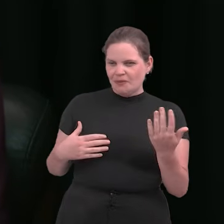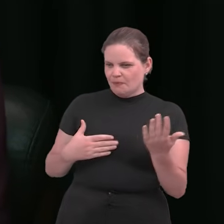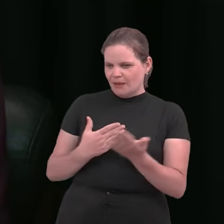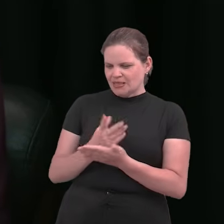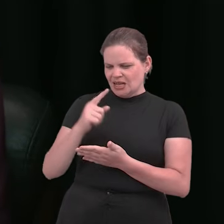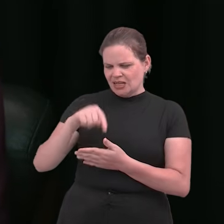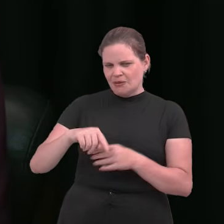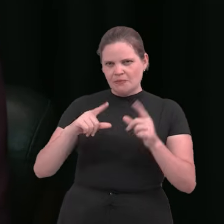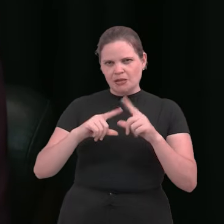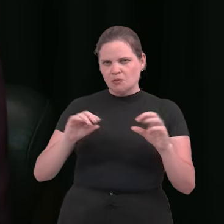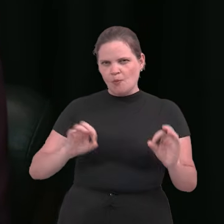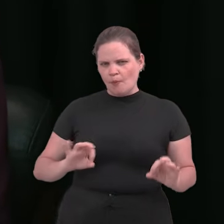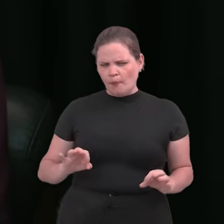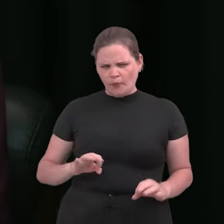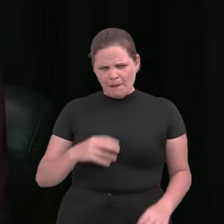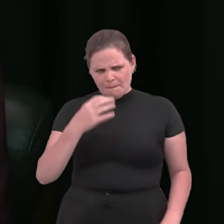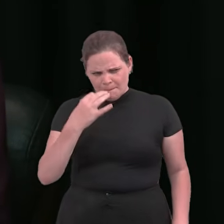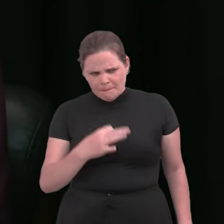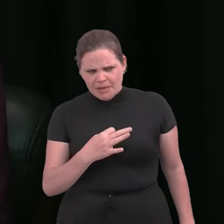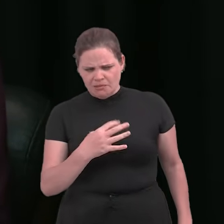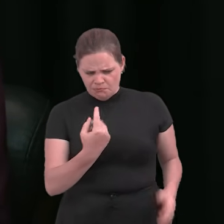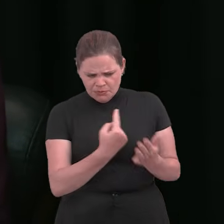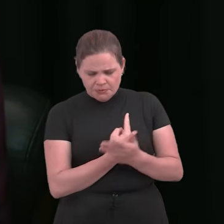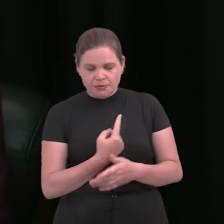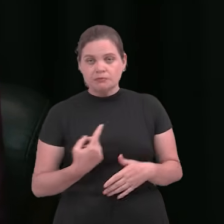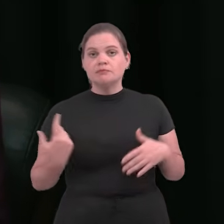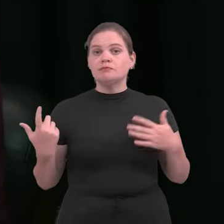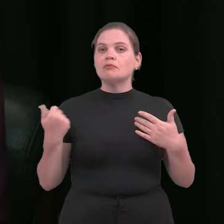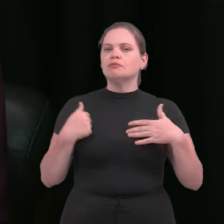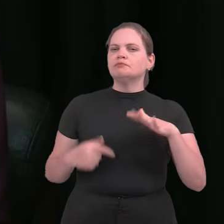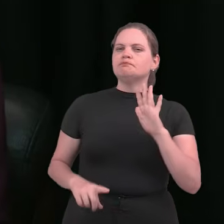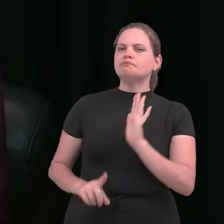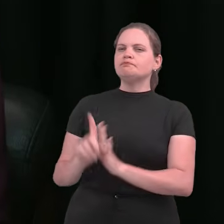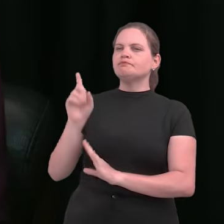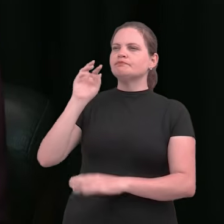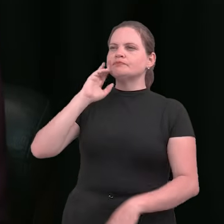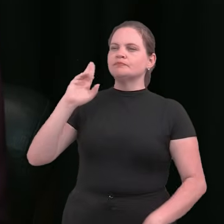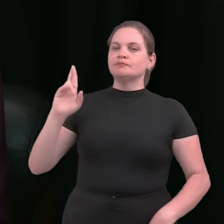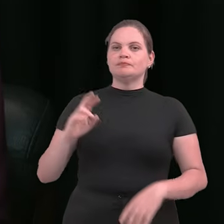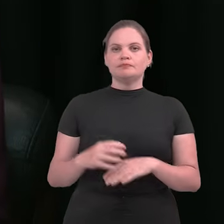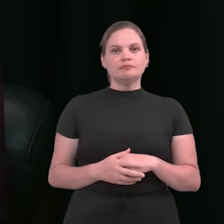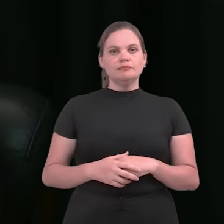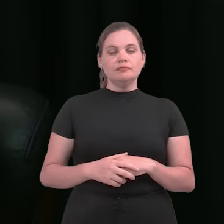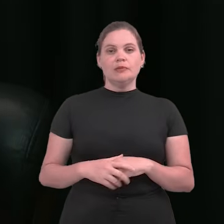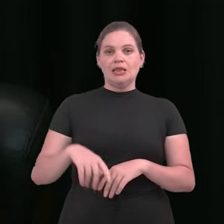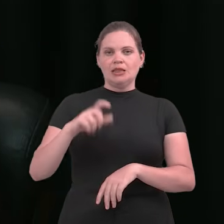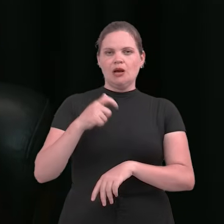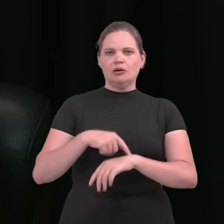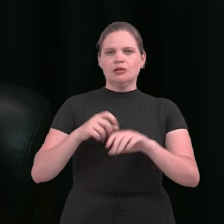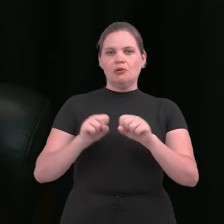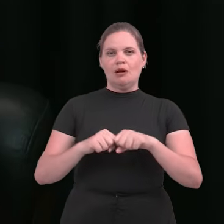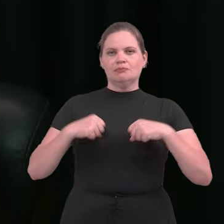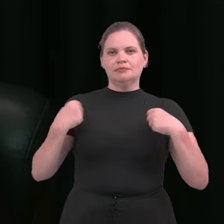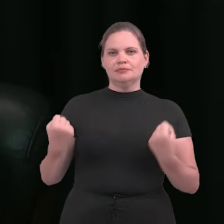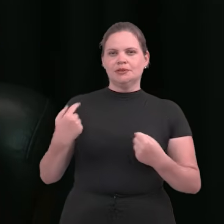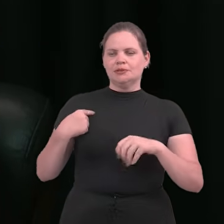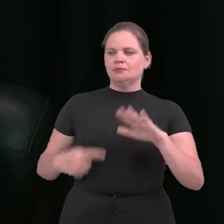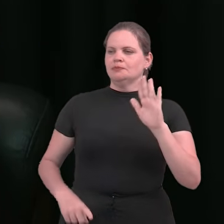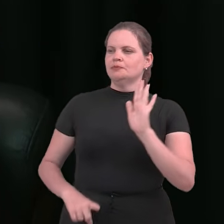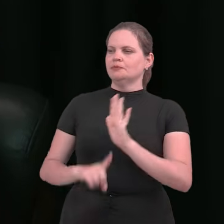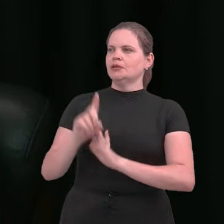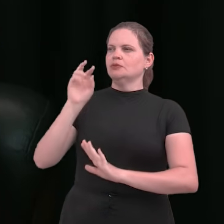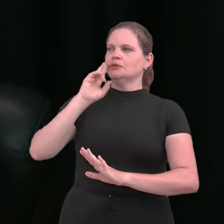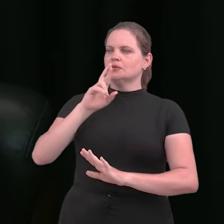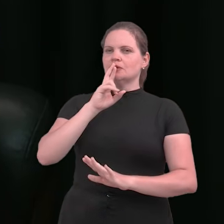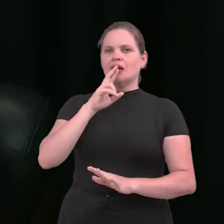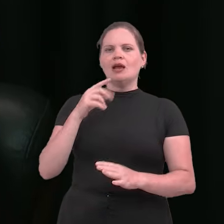aqui em Brasília mesmo? Uhum. E aí o Senhor me levou a consultar a palavra Que dele. bênção. E quando eu abri a palavra, eu clamei ao Senhor